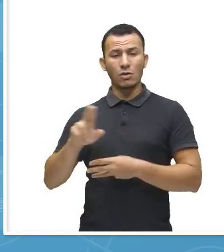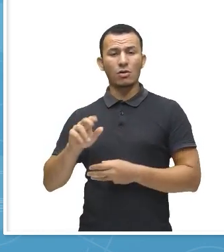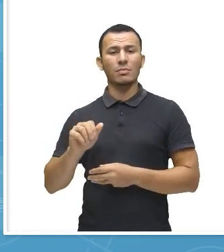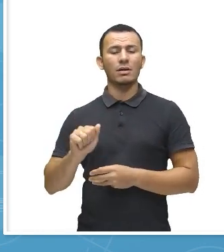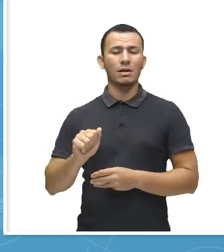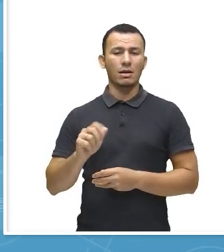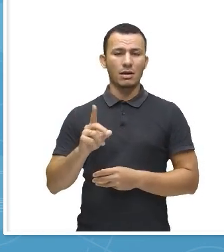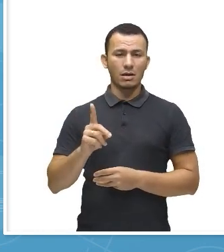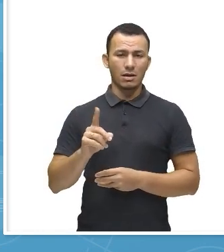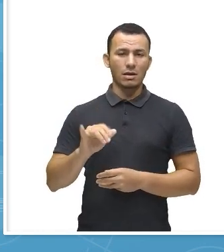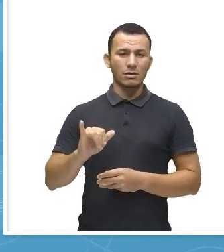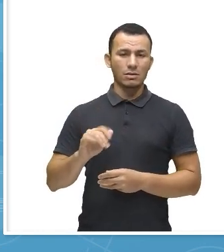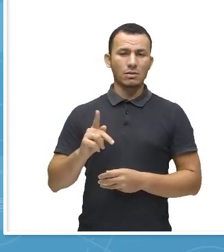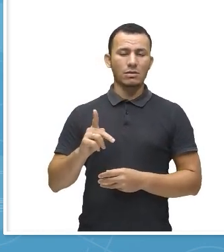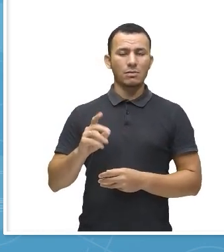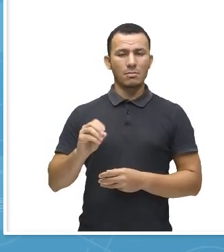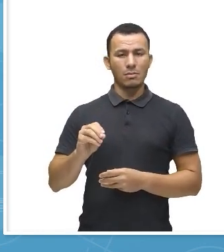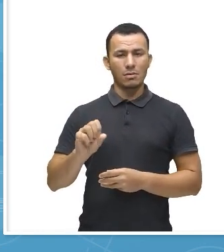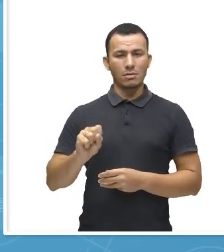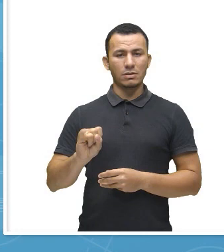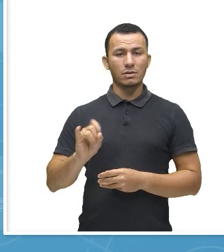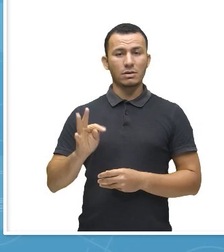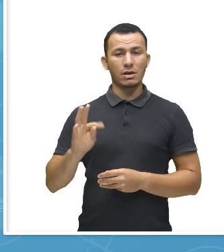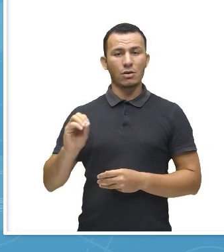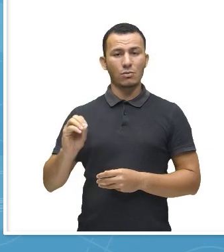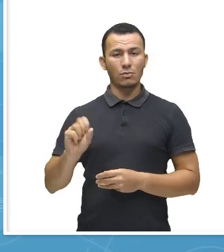aqui o nome delas para vocês.